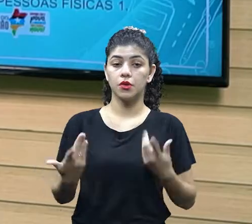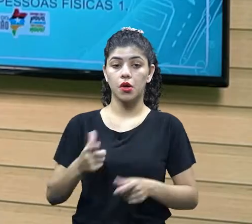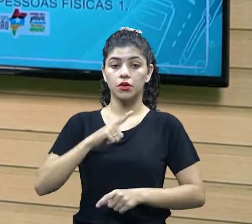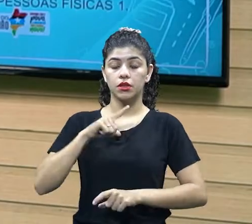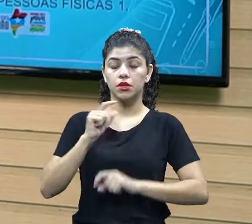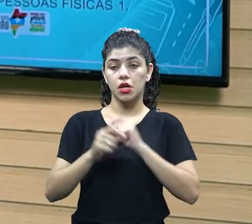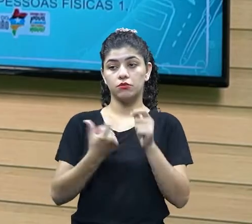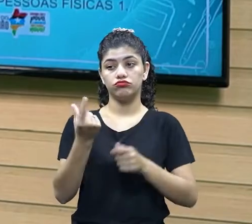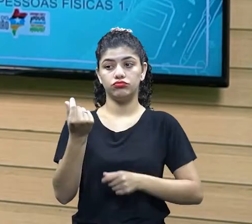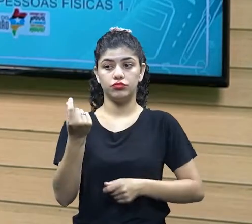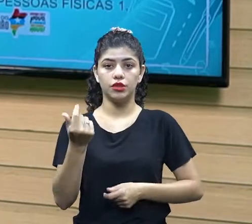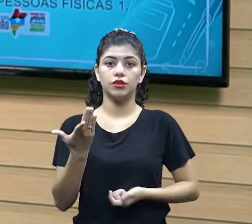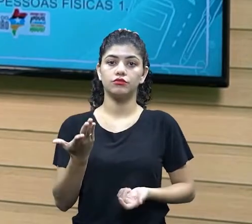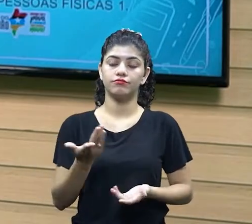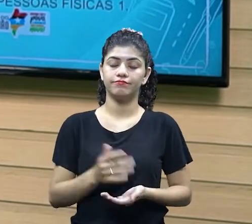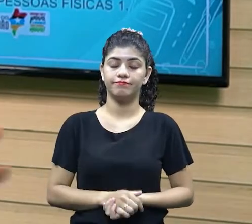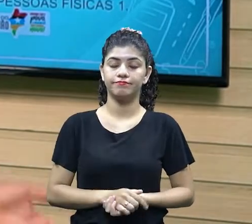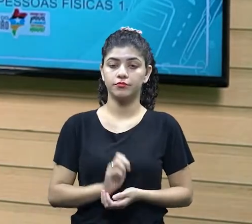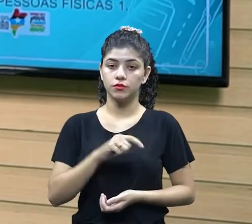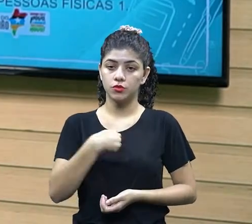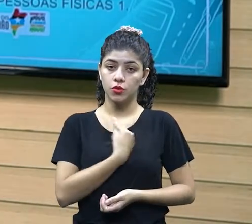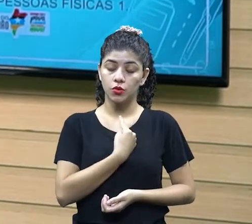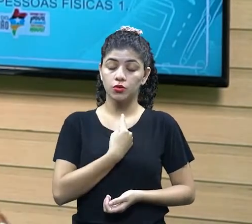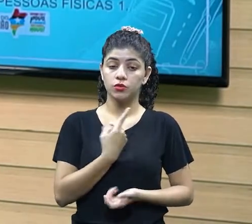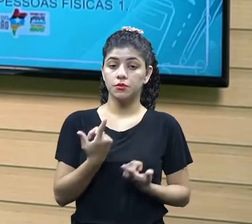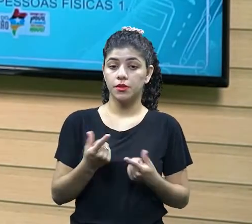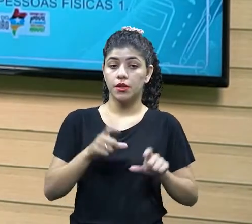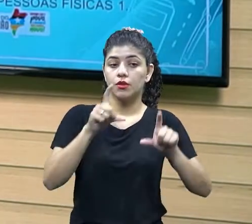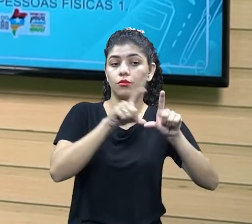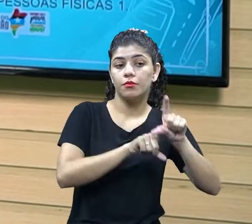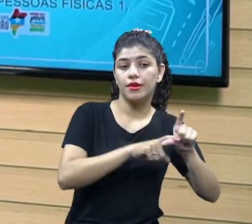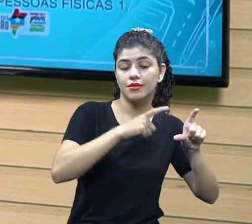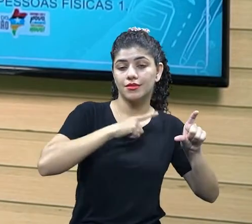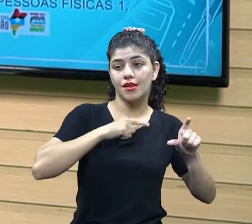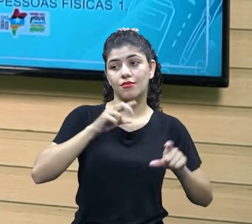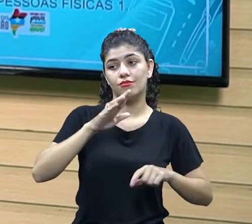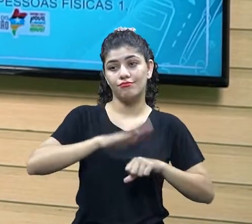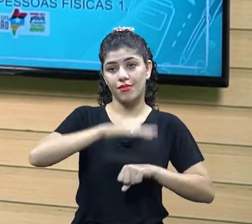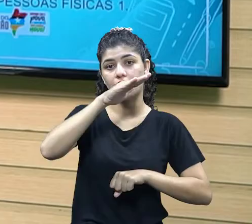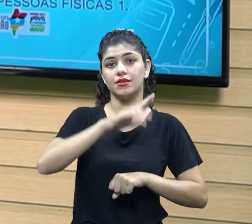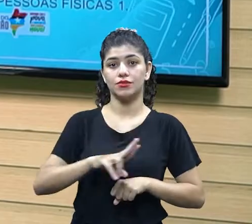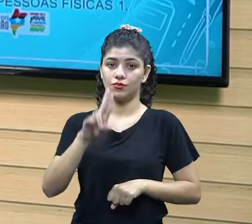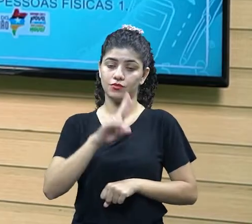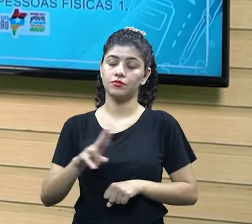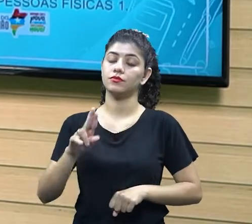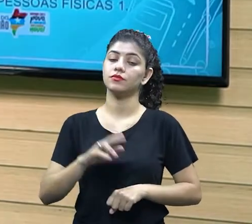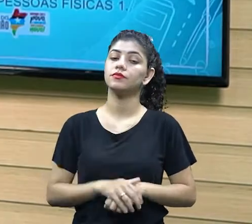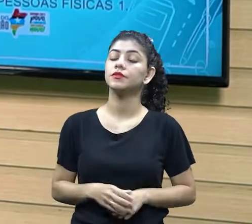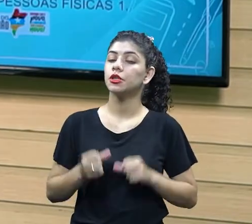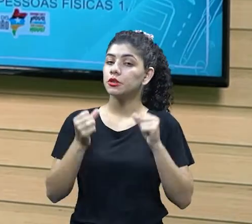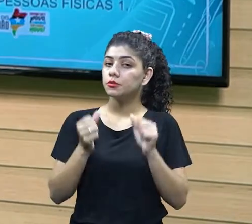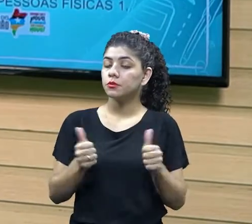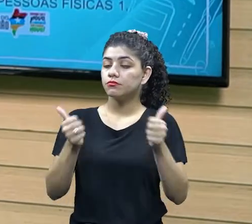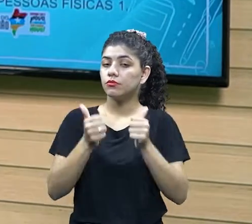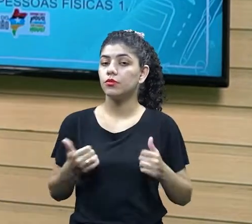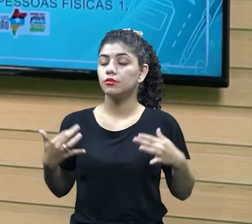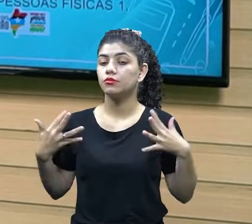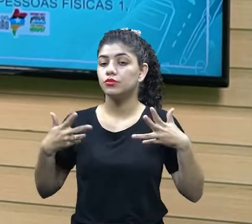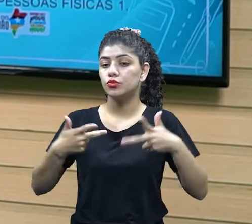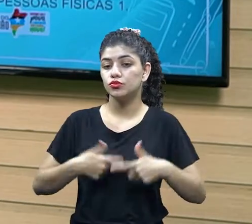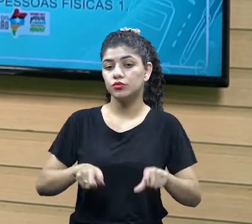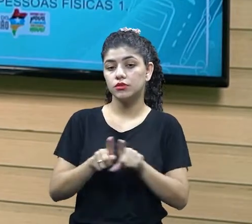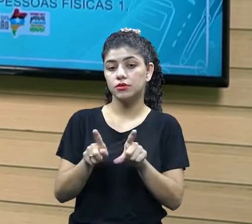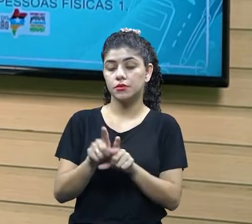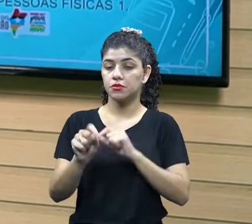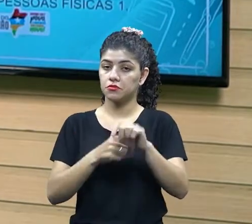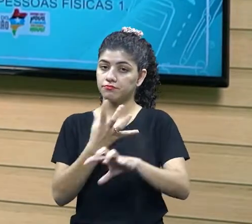mais dinheiro do nosso bolso, qual é a despesa que está sendo consumida mais, né? Então a gente vai poder avaliar tudo isso através